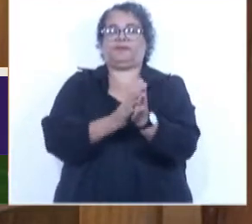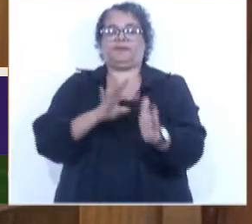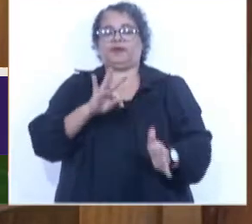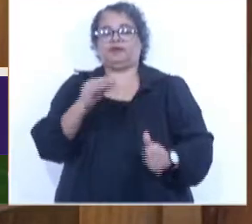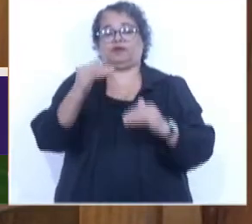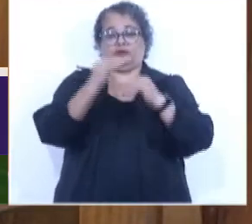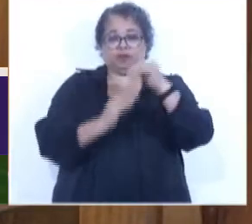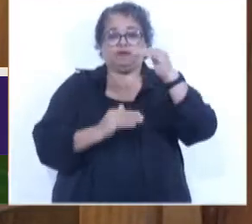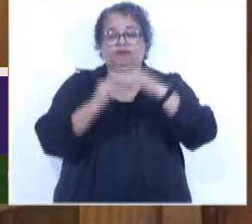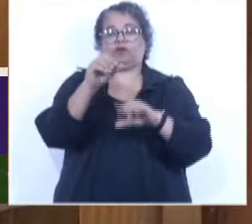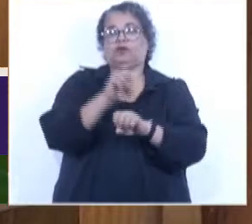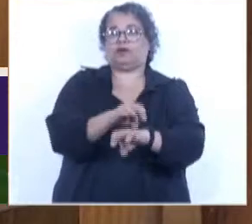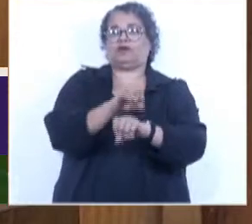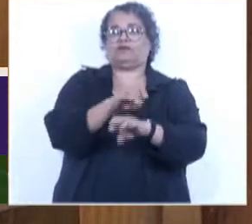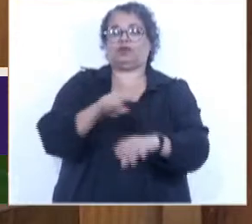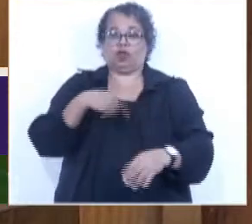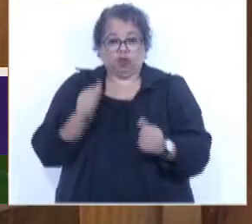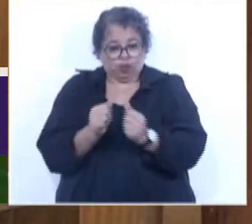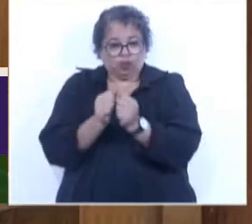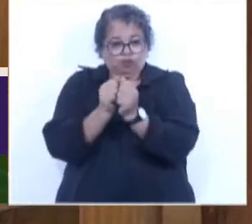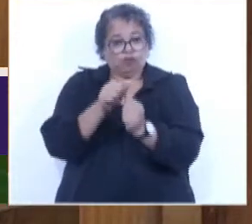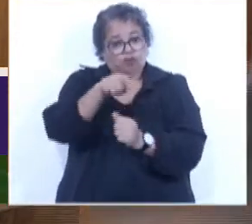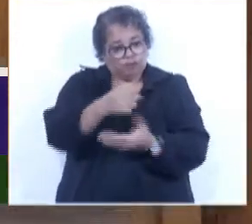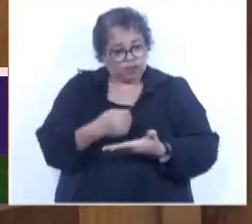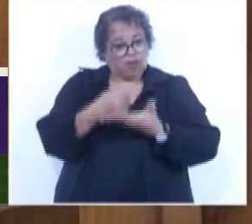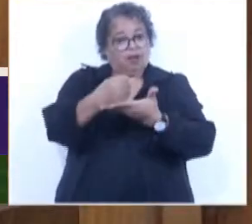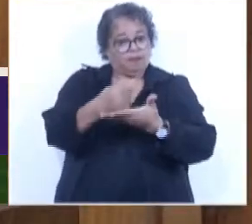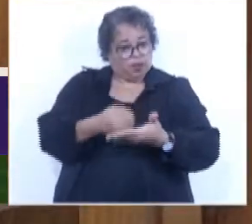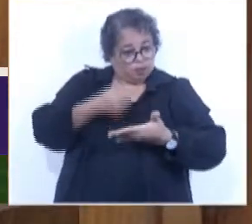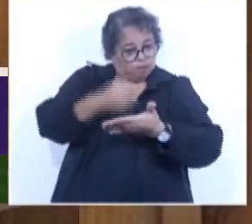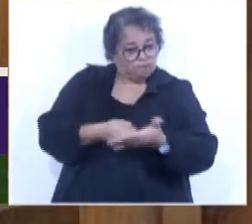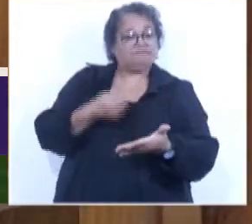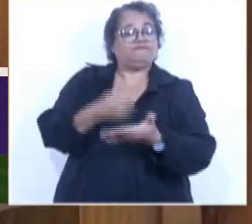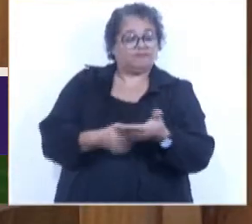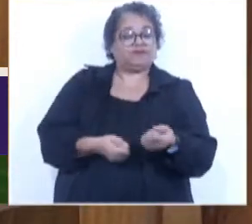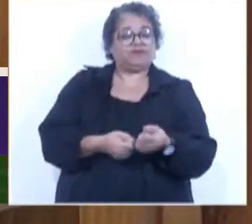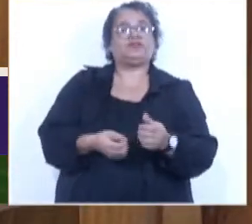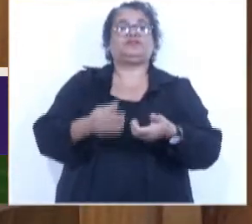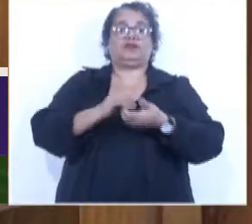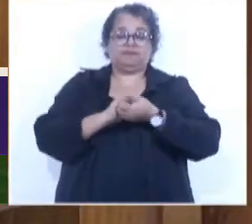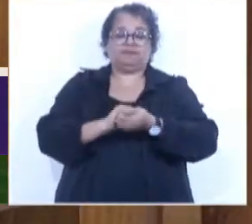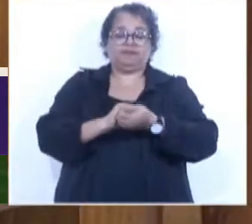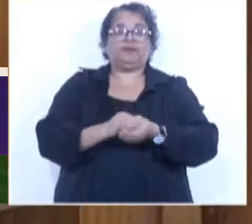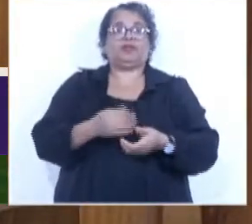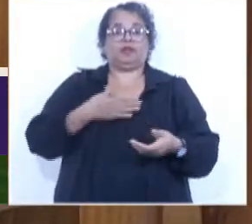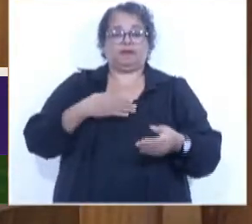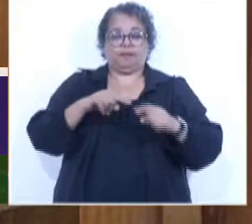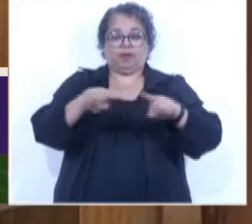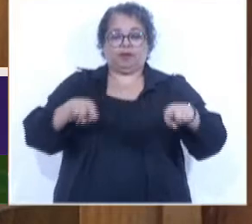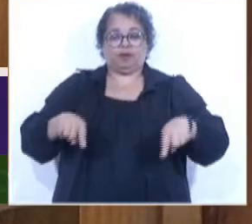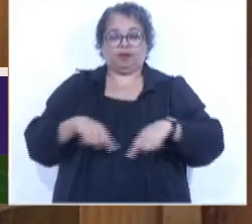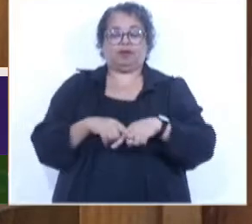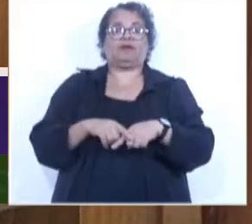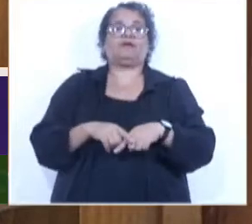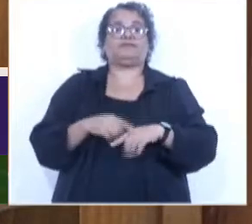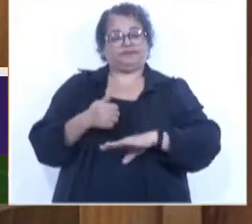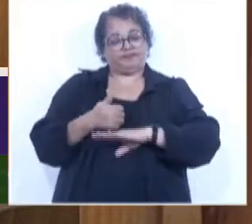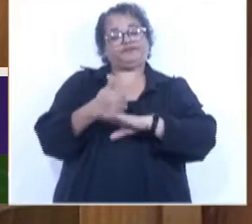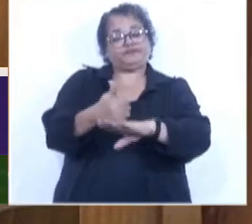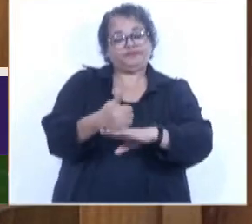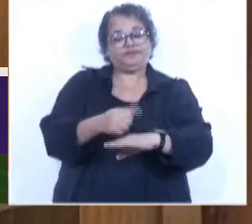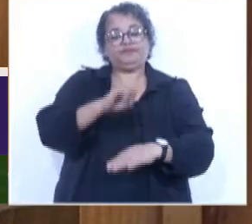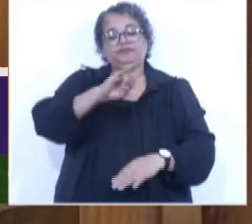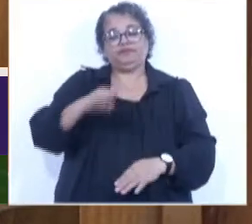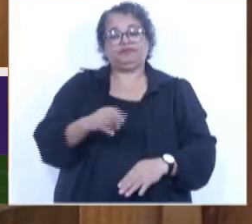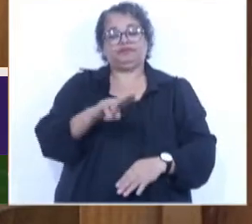estamos juntos com vocês nessa luta quero cumprimentar aqui o meu do meu gabinete a Júlia que ela está na diretoria